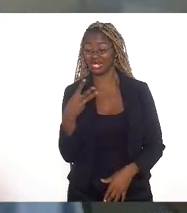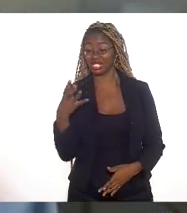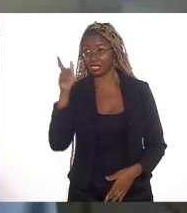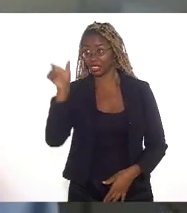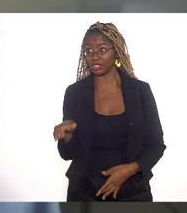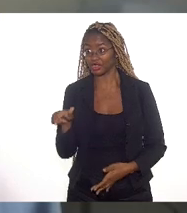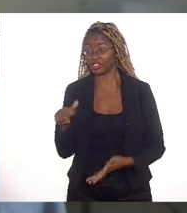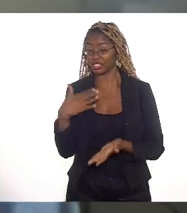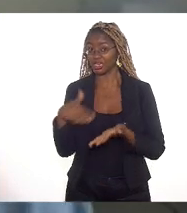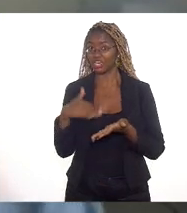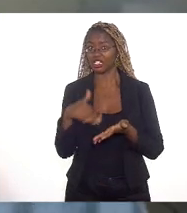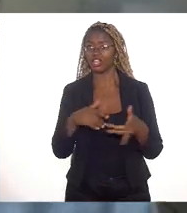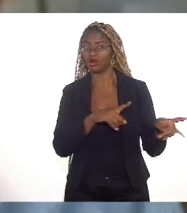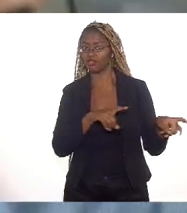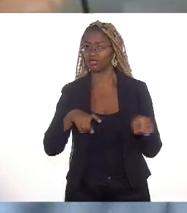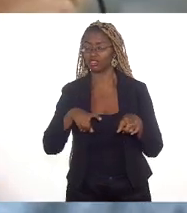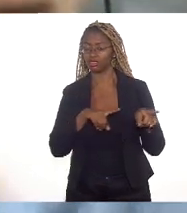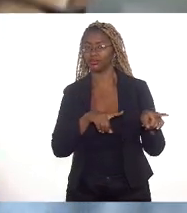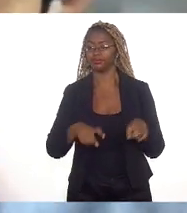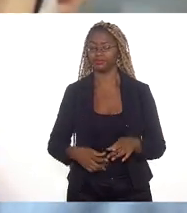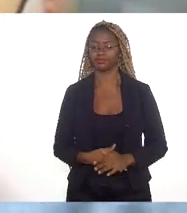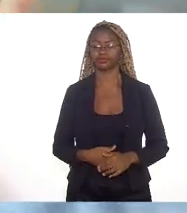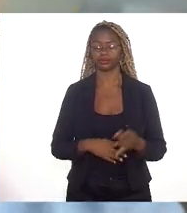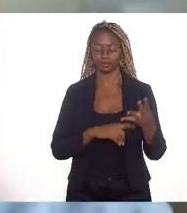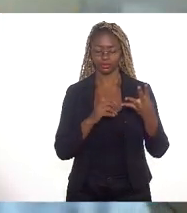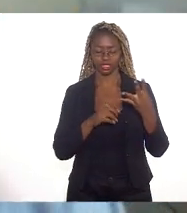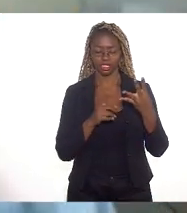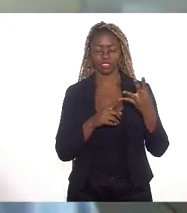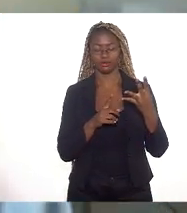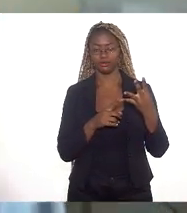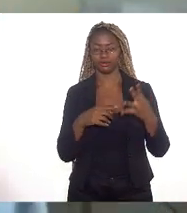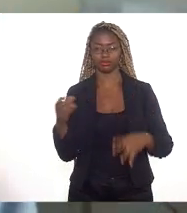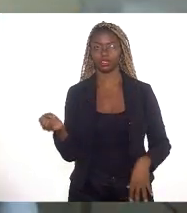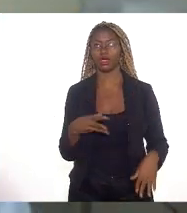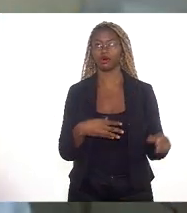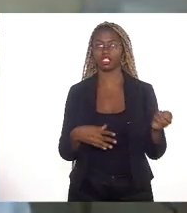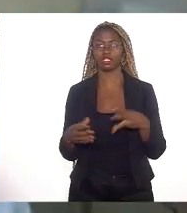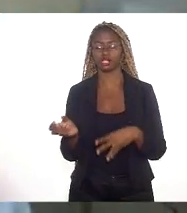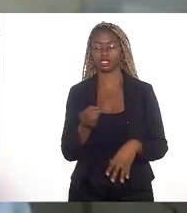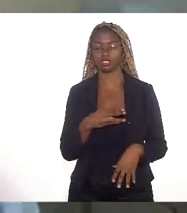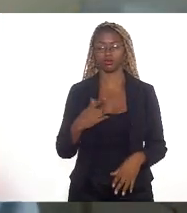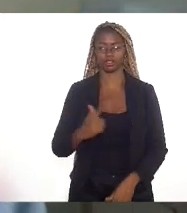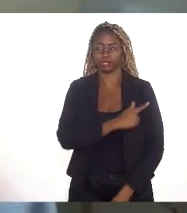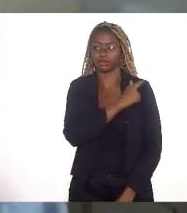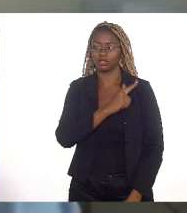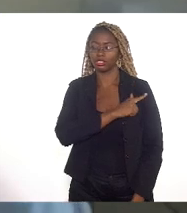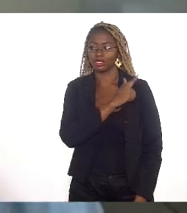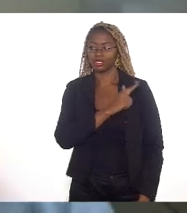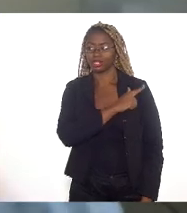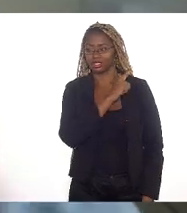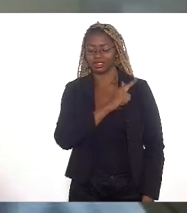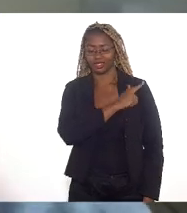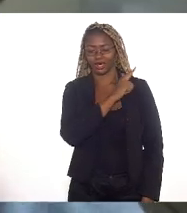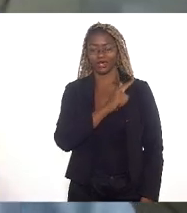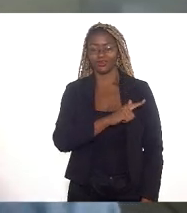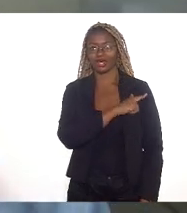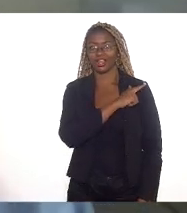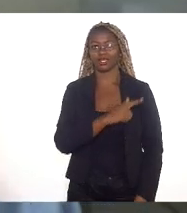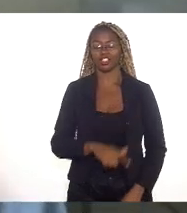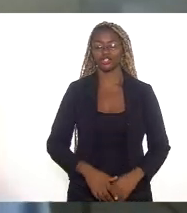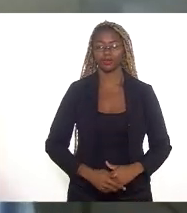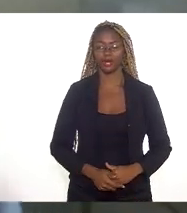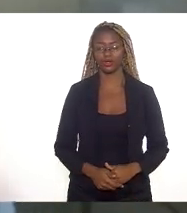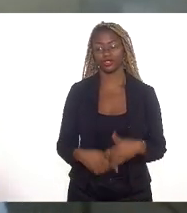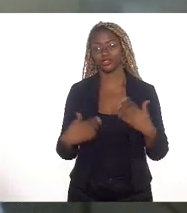eixo importante. O quarto é da modernização da gestão, que eu também não vejo avançar.